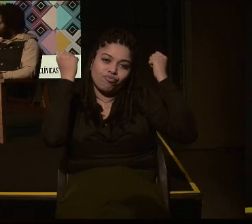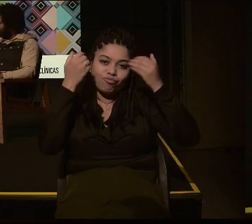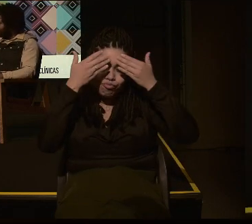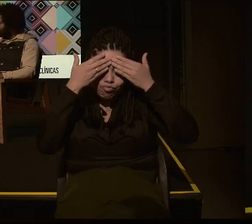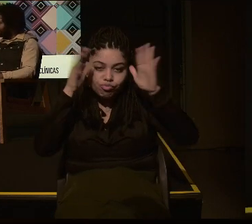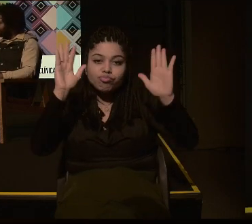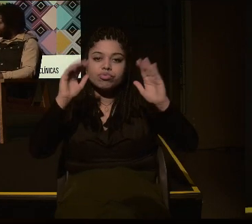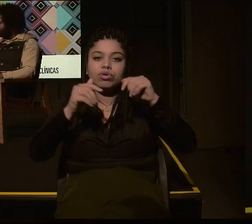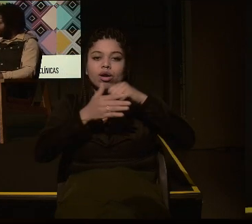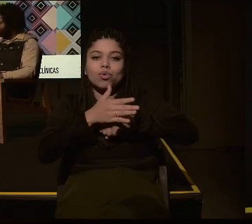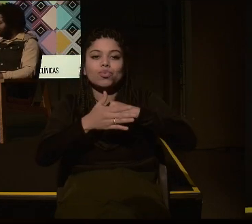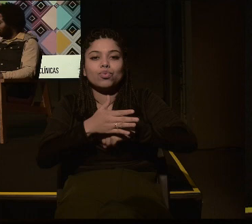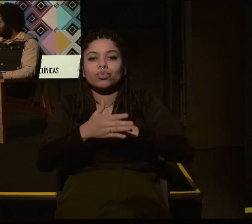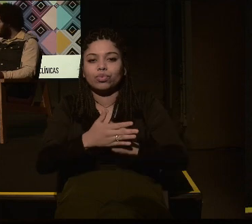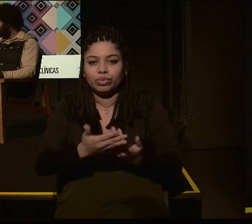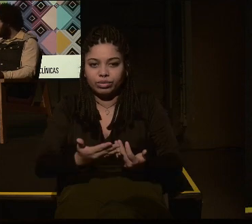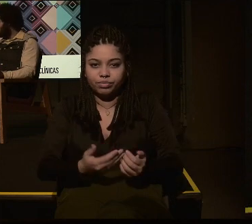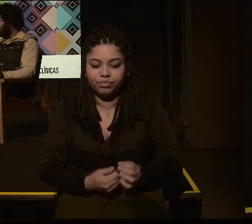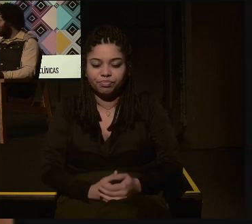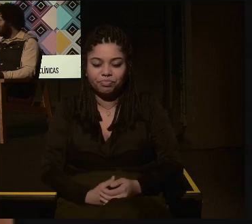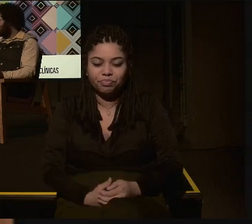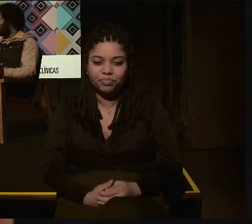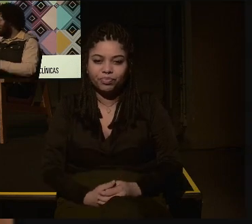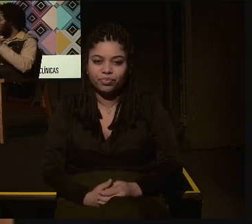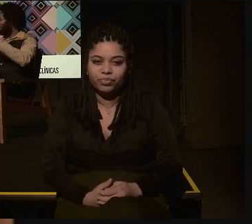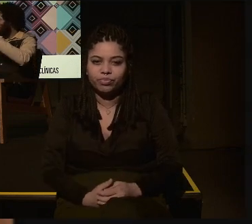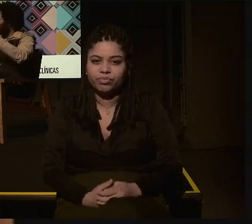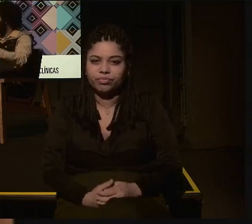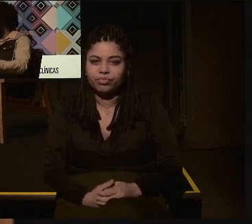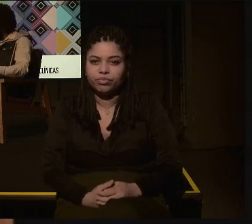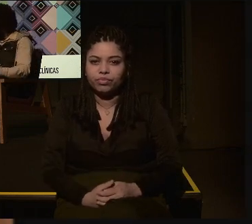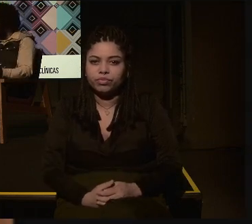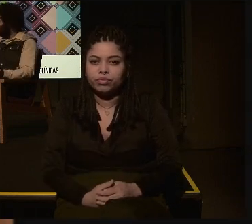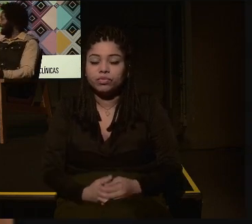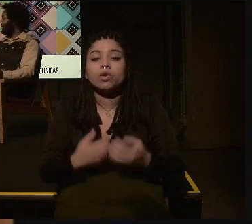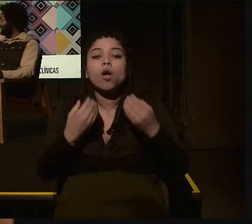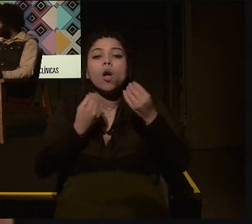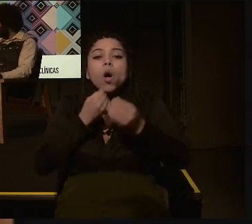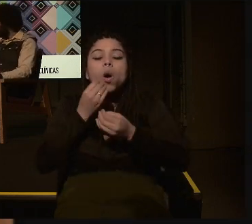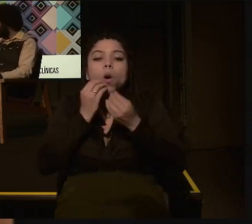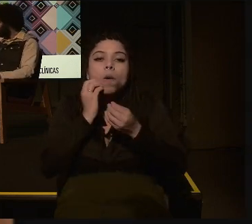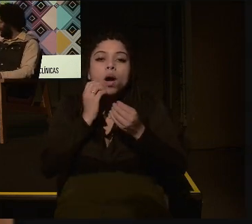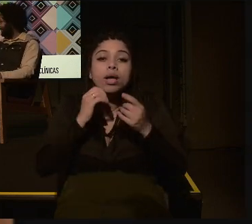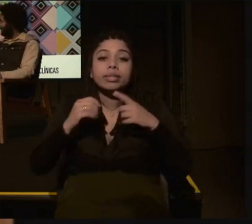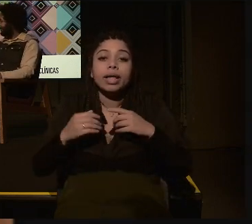nessa luta, né? Ou como é que a gente transforma um muro numa fronteira?